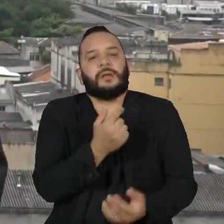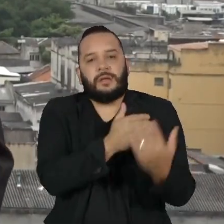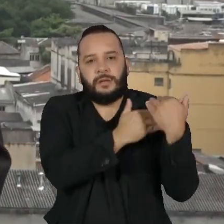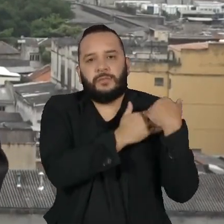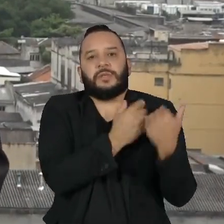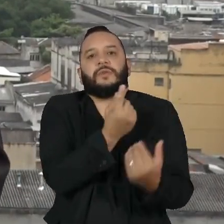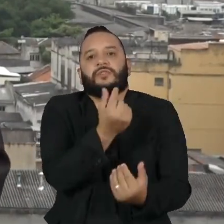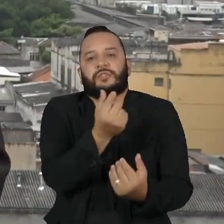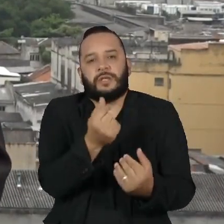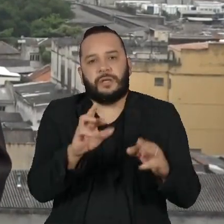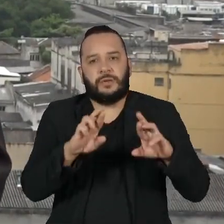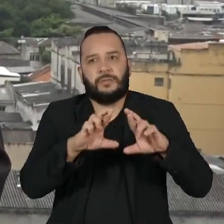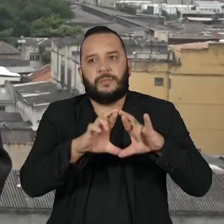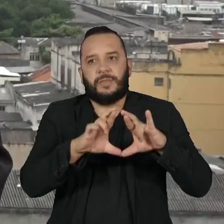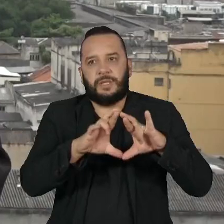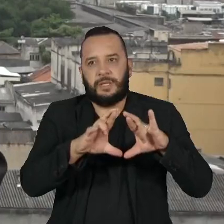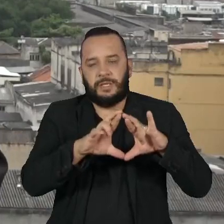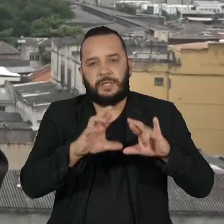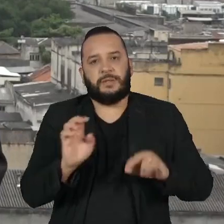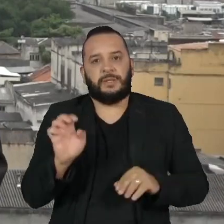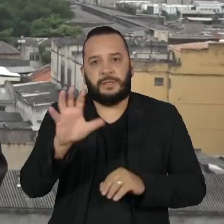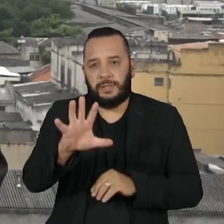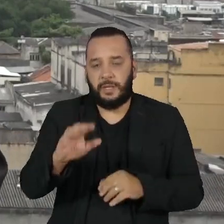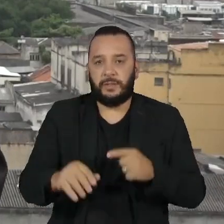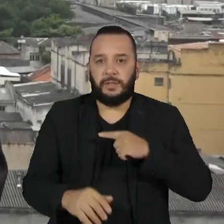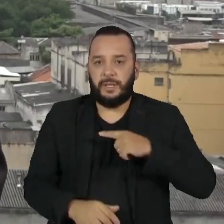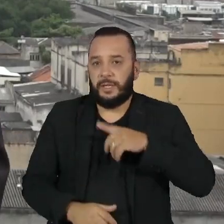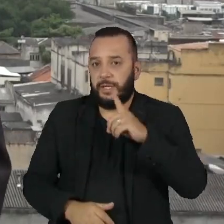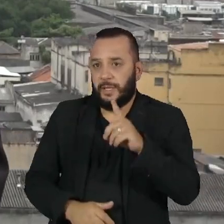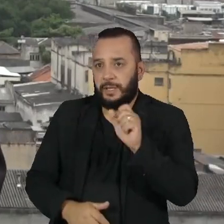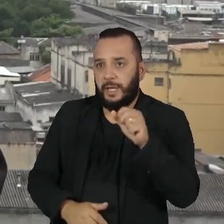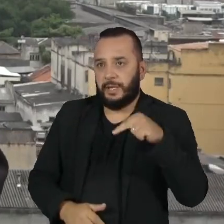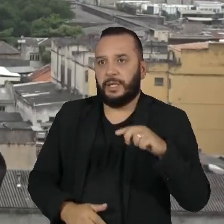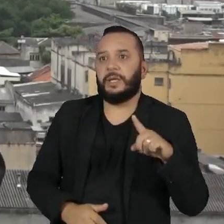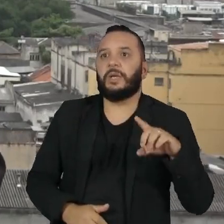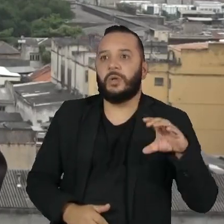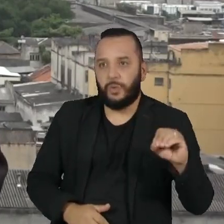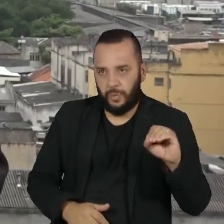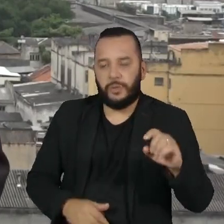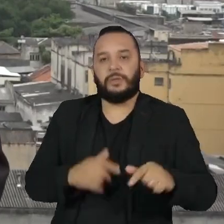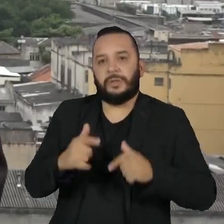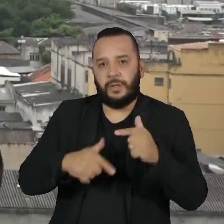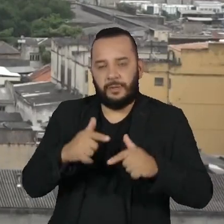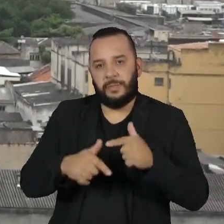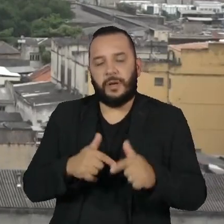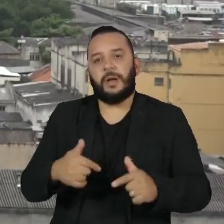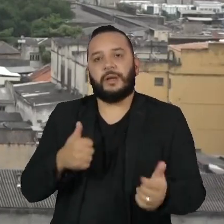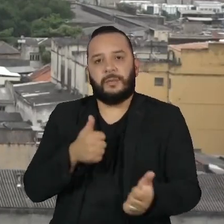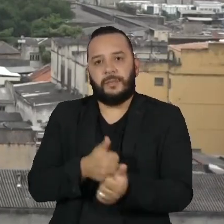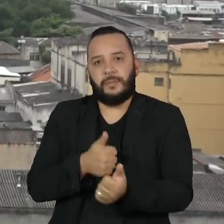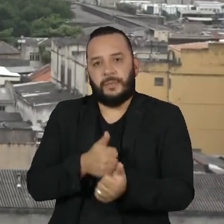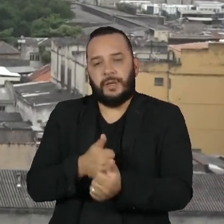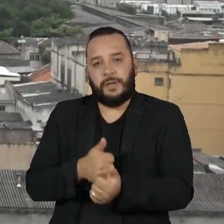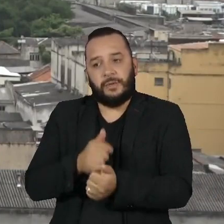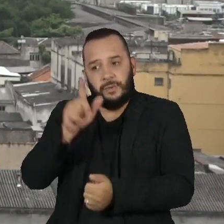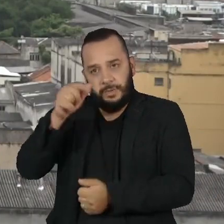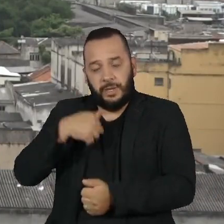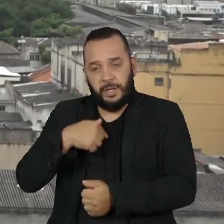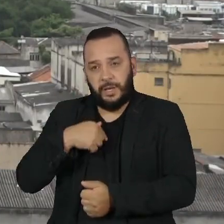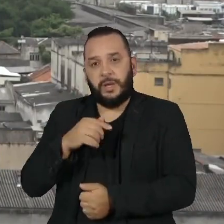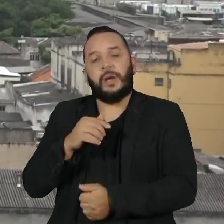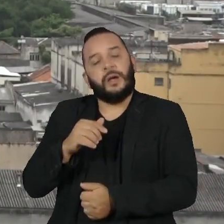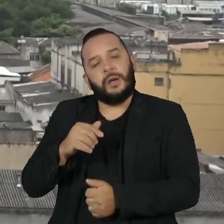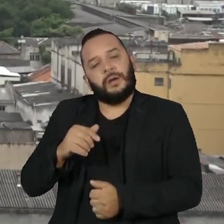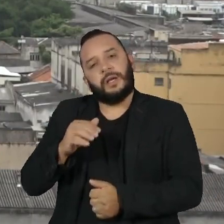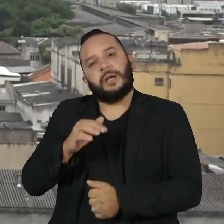Estado A Quadrilha comandada por Danilo Dias Lima o tandera atua na região da Baixada Fluminense de Niterói Rio de